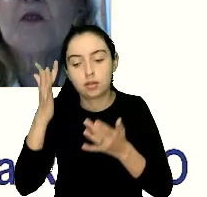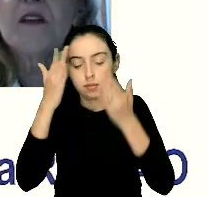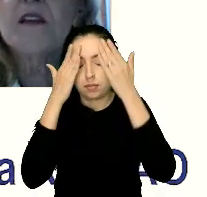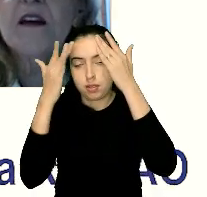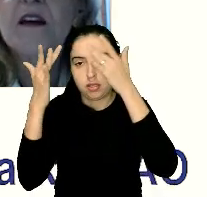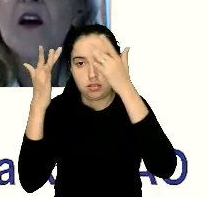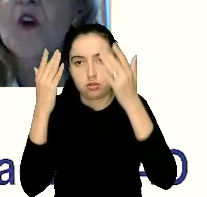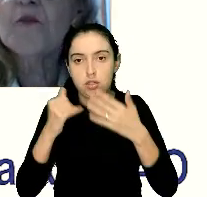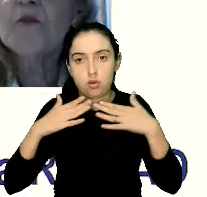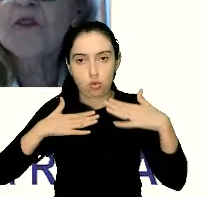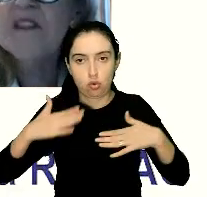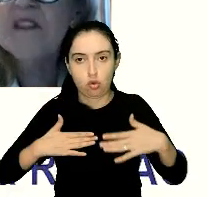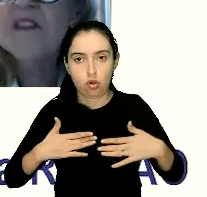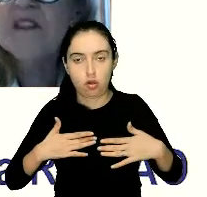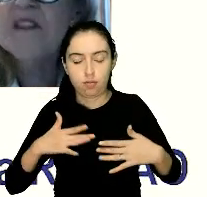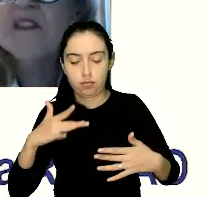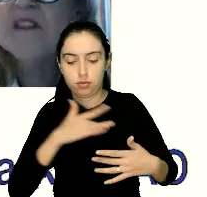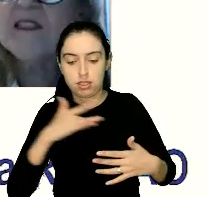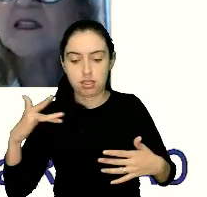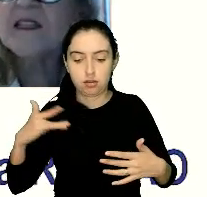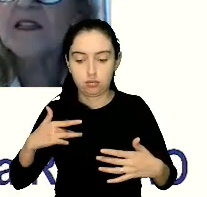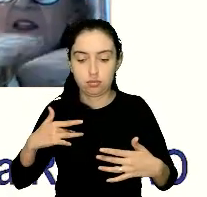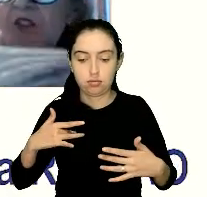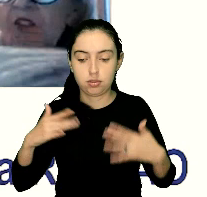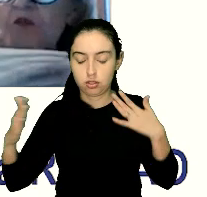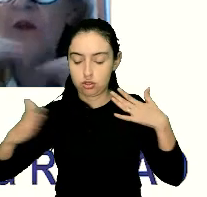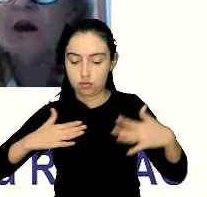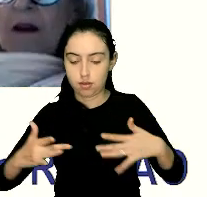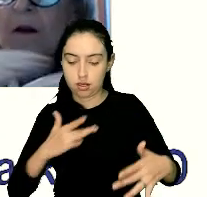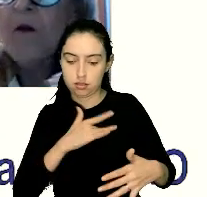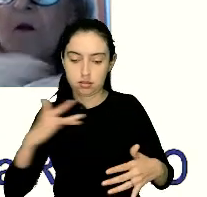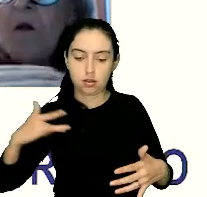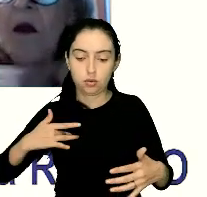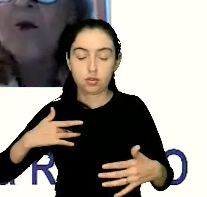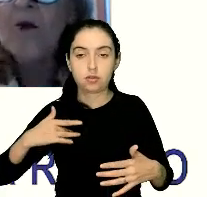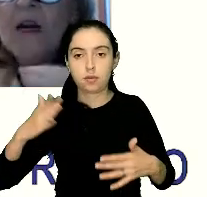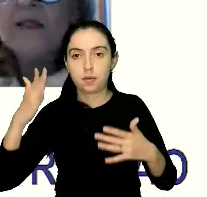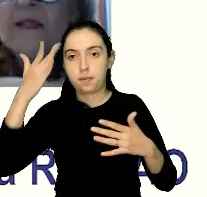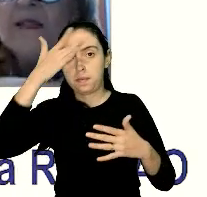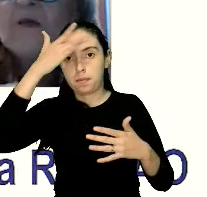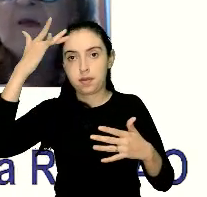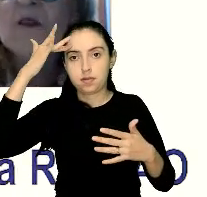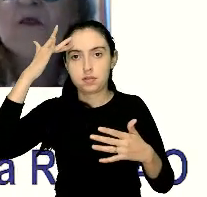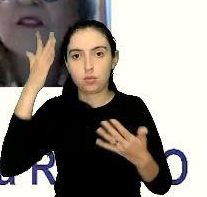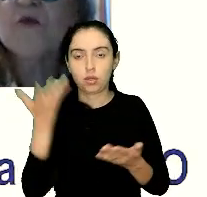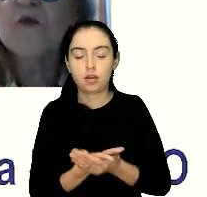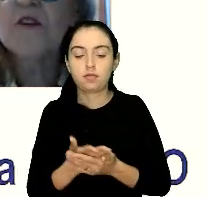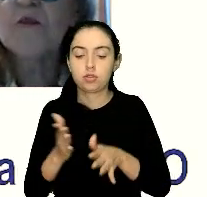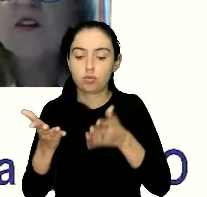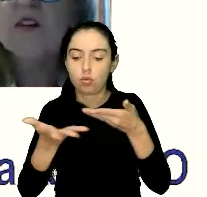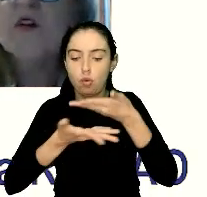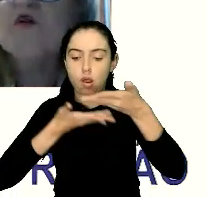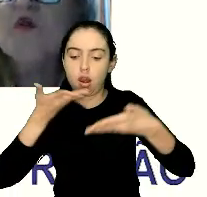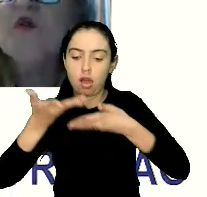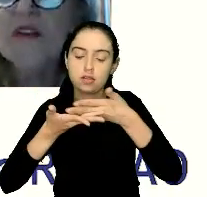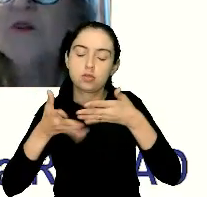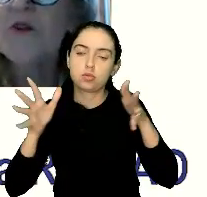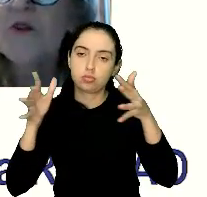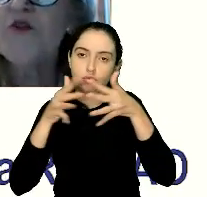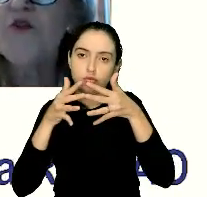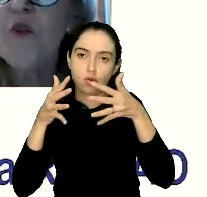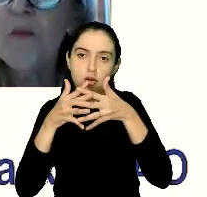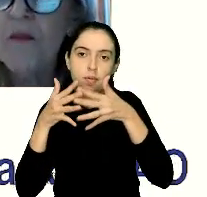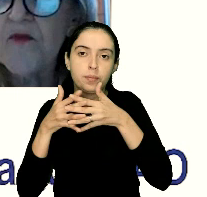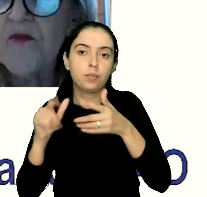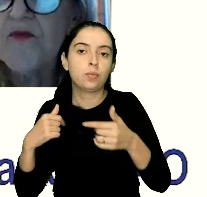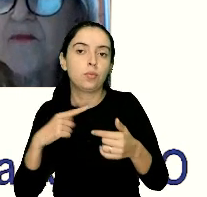corpore sano. Aqui é corpore sano, mente sana. Existe uma correlação entre uma coisa e outra, porque nós somos